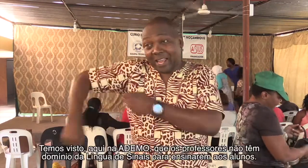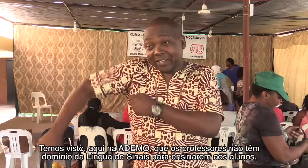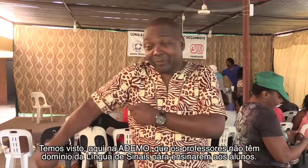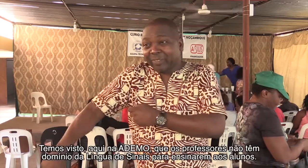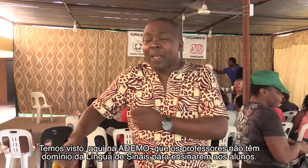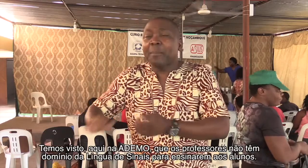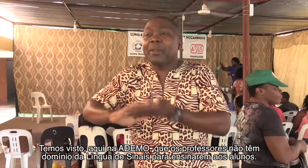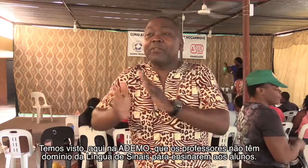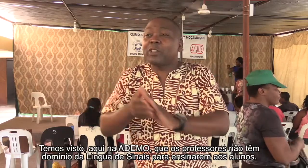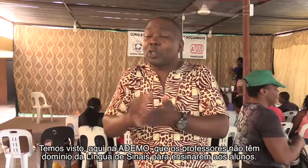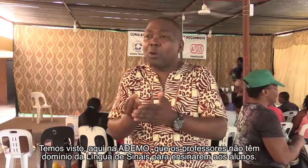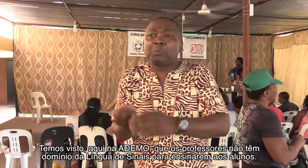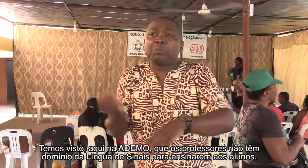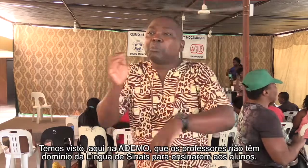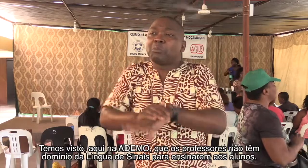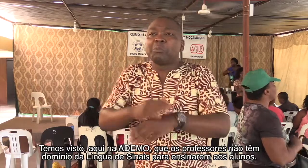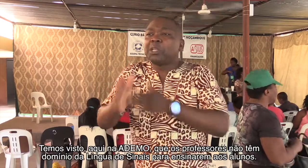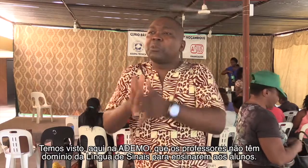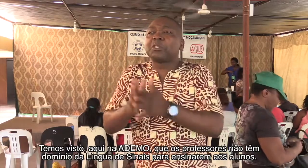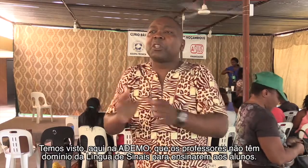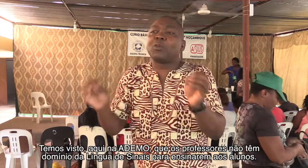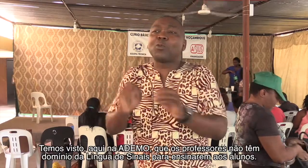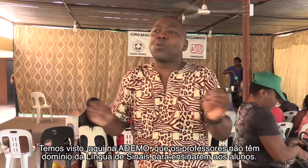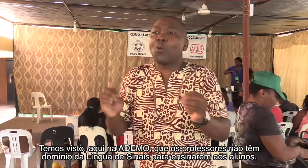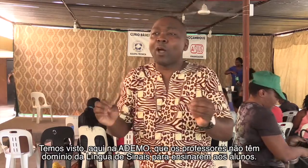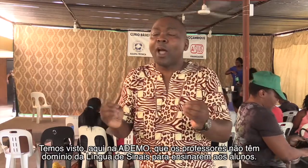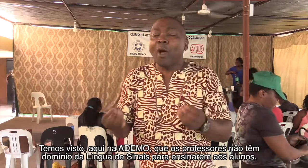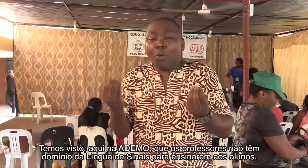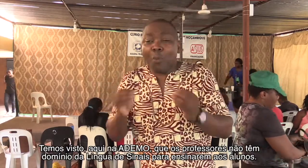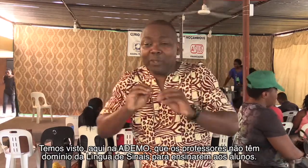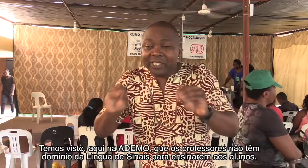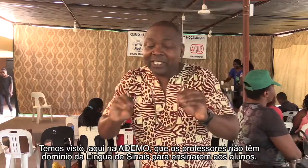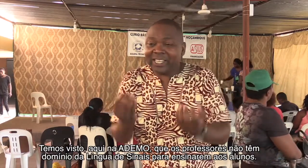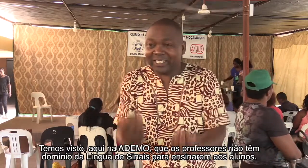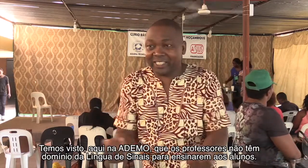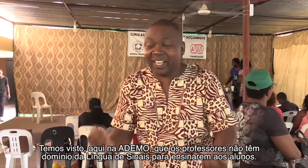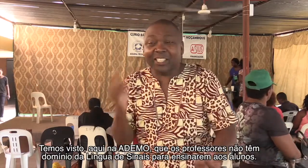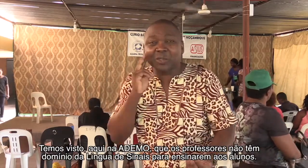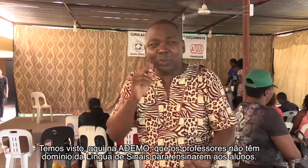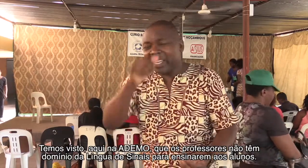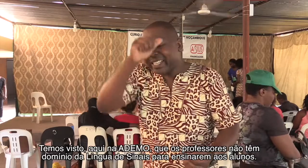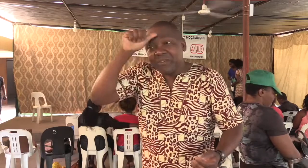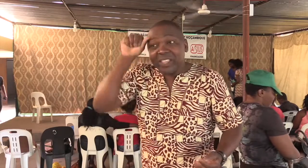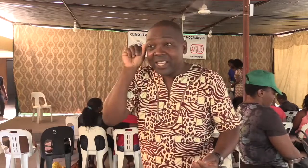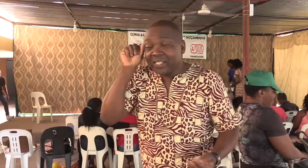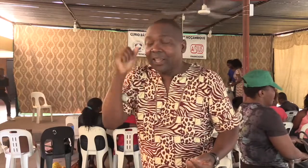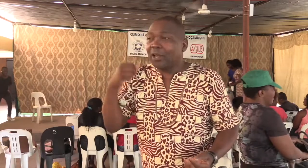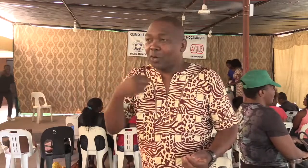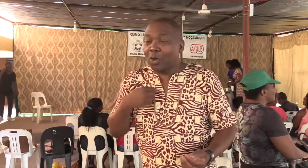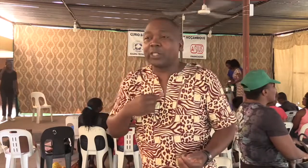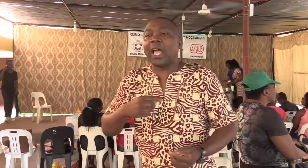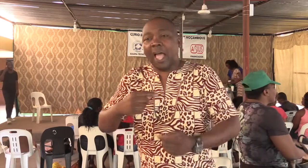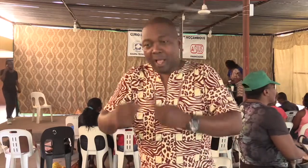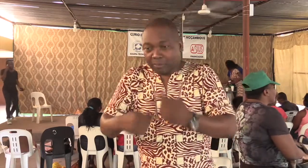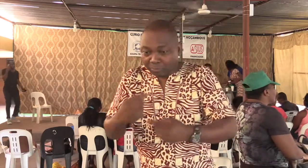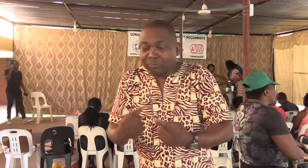Temos visto aqui na demo os professores não têm domínio de línguas de sinais para ensinar os alunos.